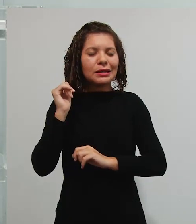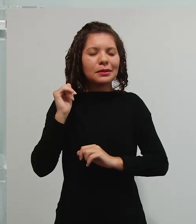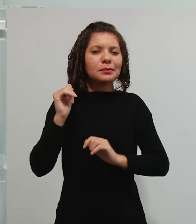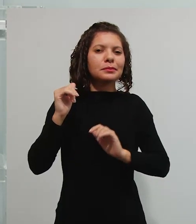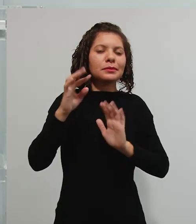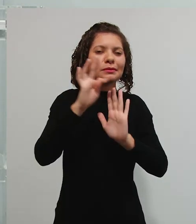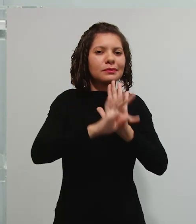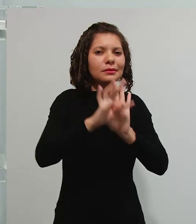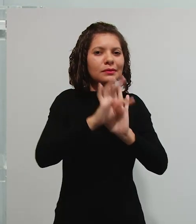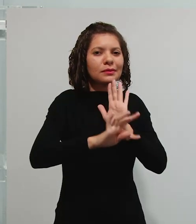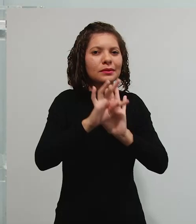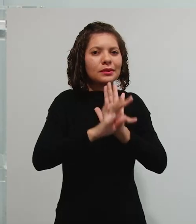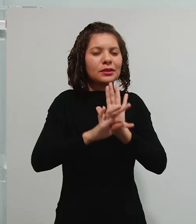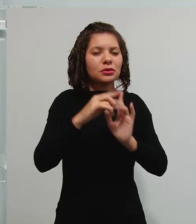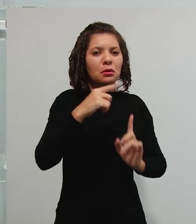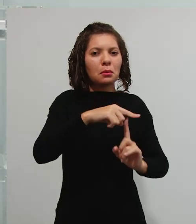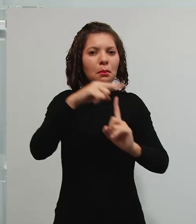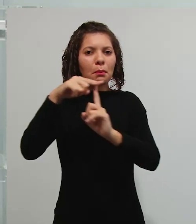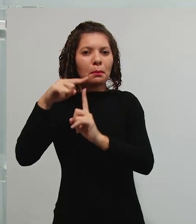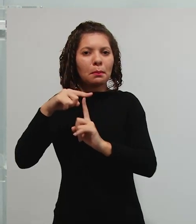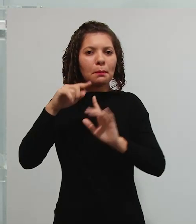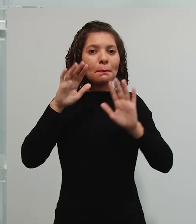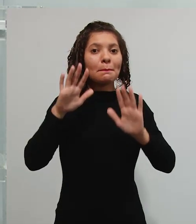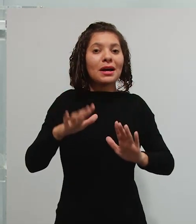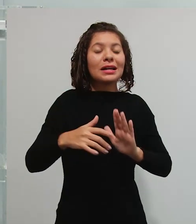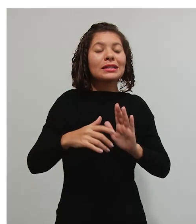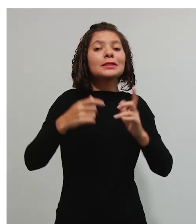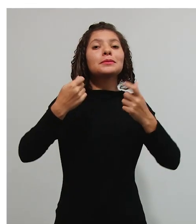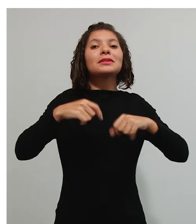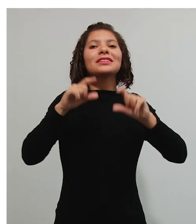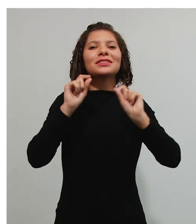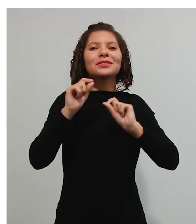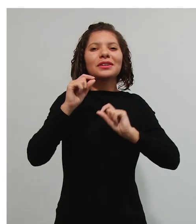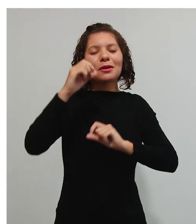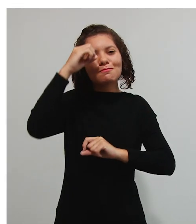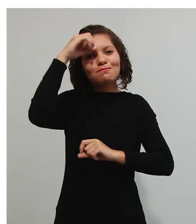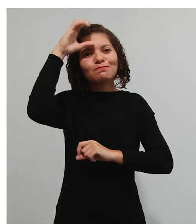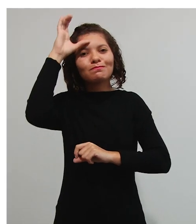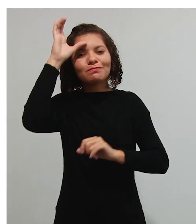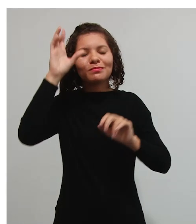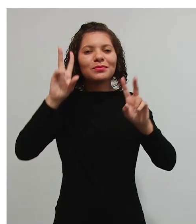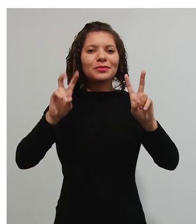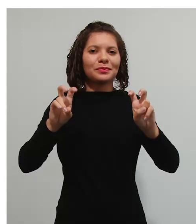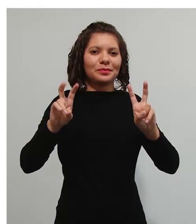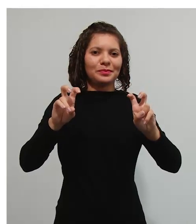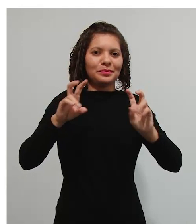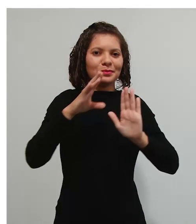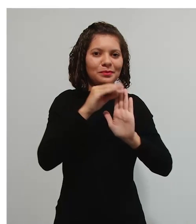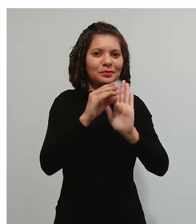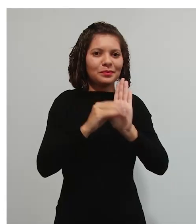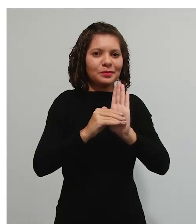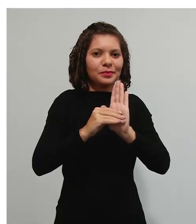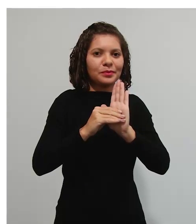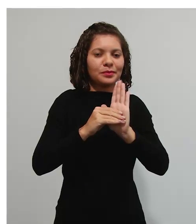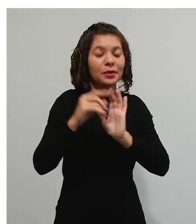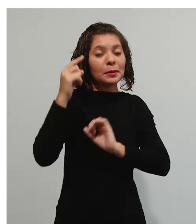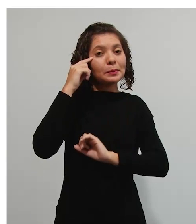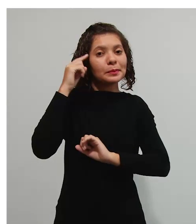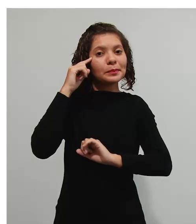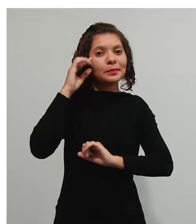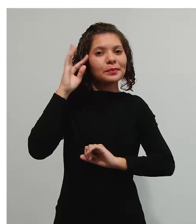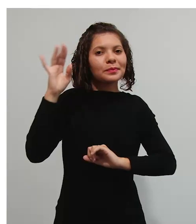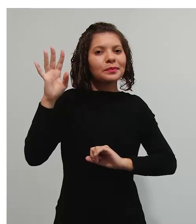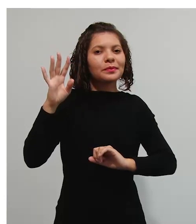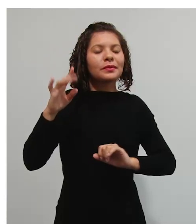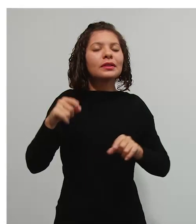não tiver conhecimento sobre o assunto, eu não consigo escrever bem. Então, pensar no conteúdo que eu vou escrever, os